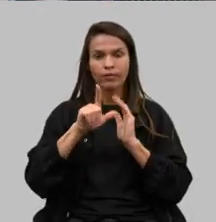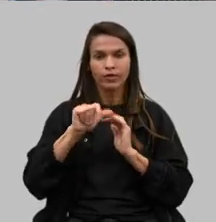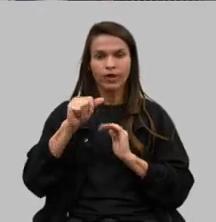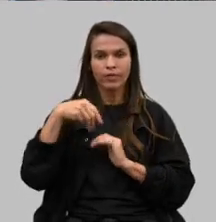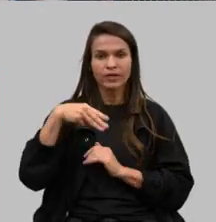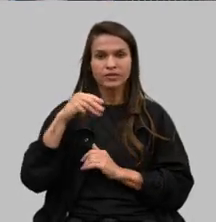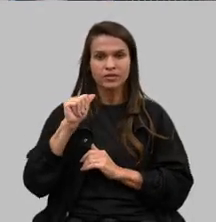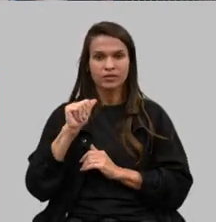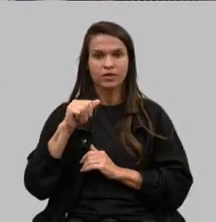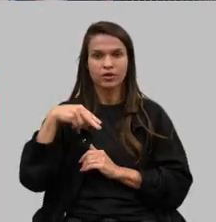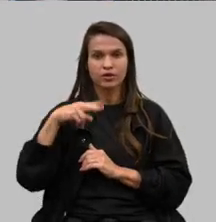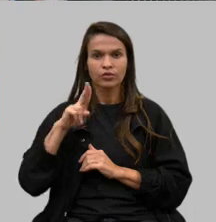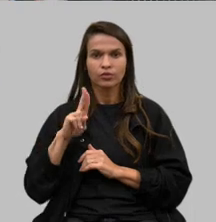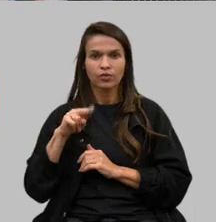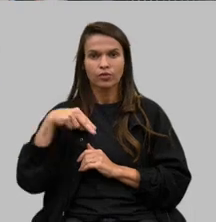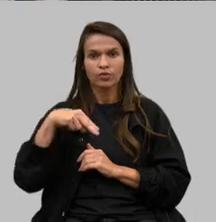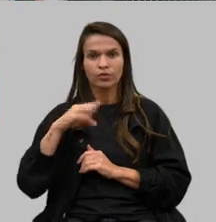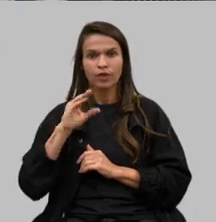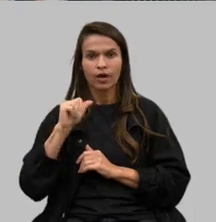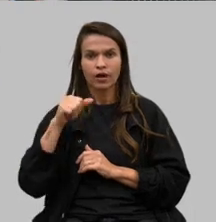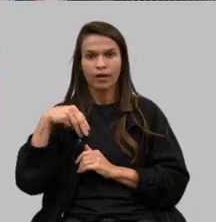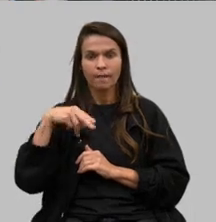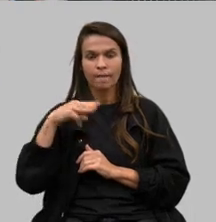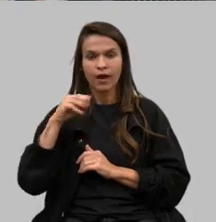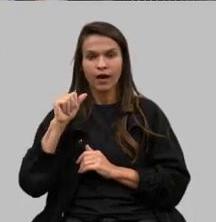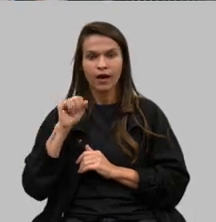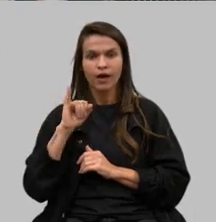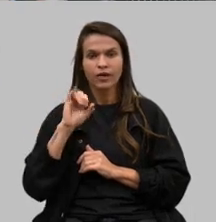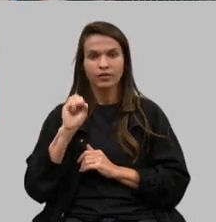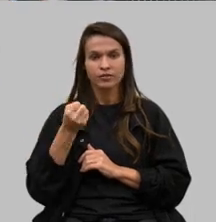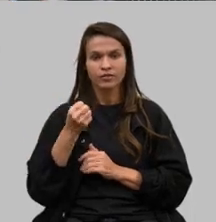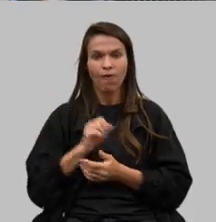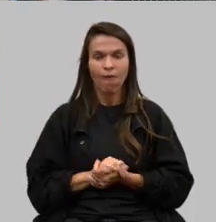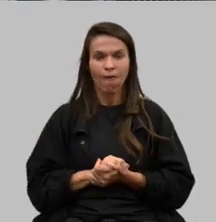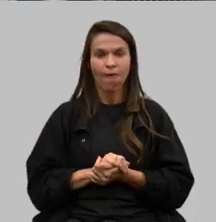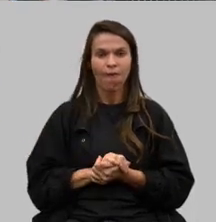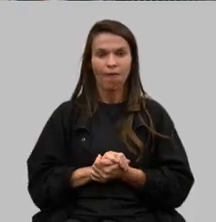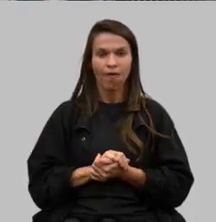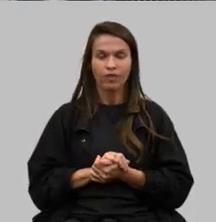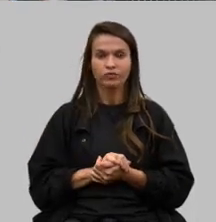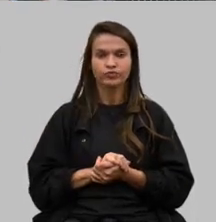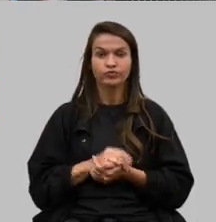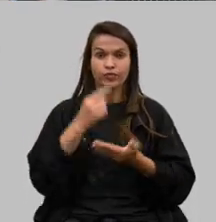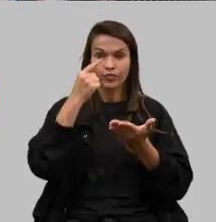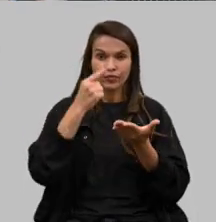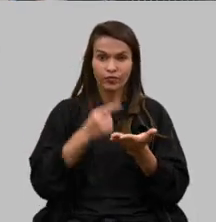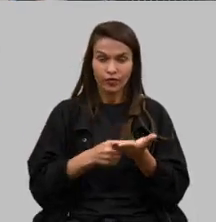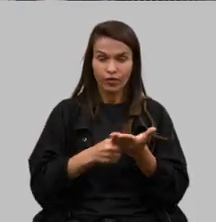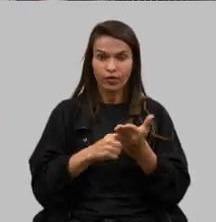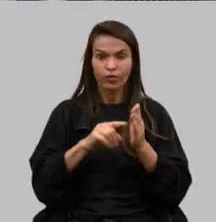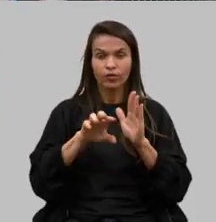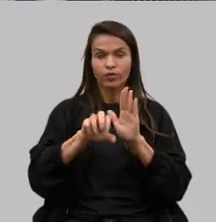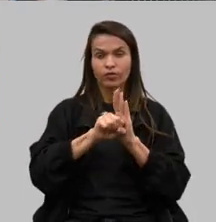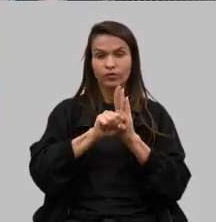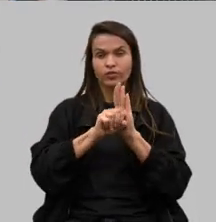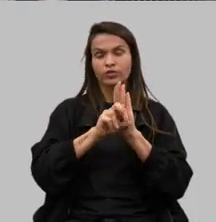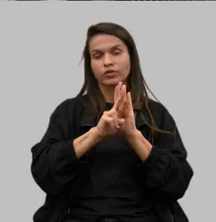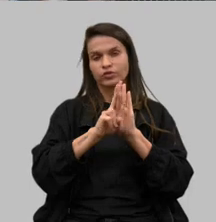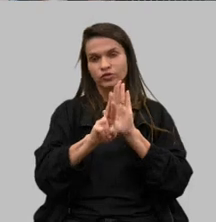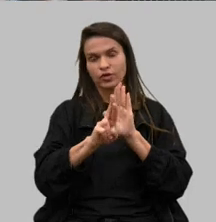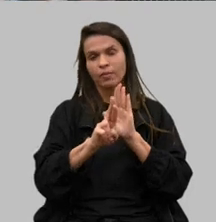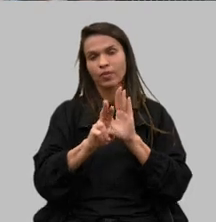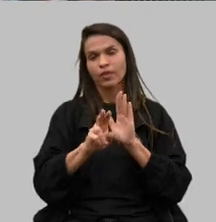o plano de ação emergencial e a questão da da do credenciamento dos auditores pra gente dar maior